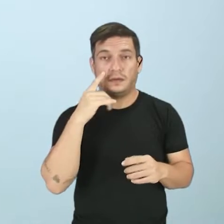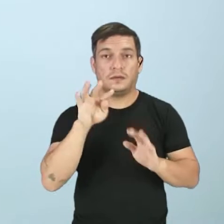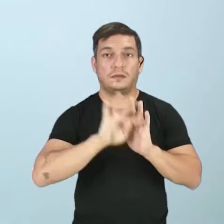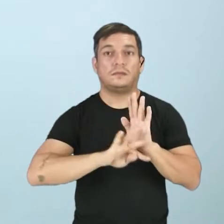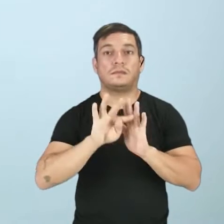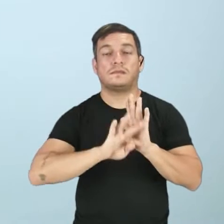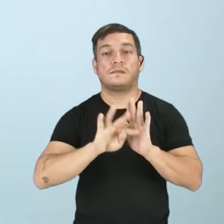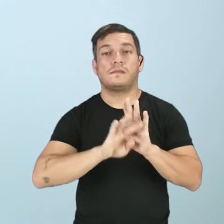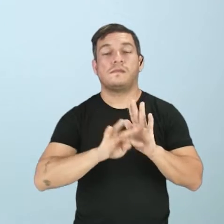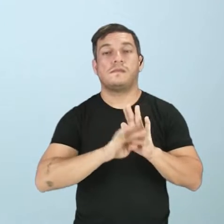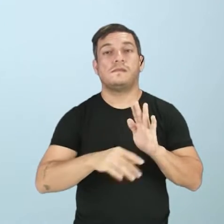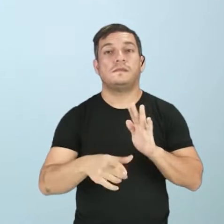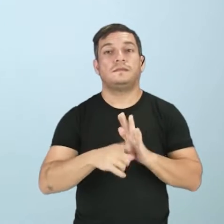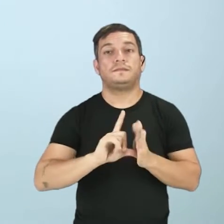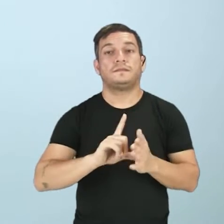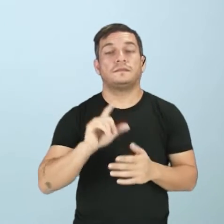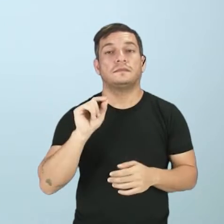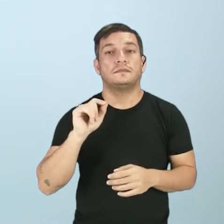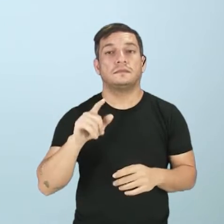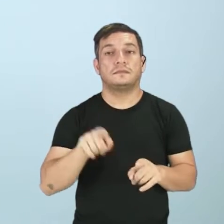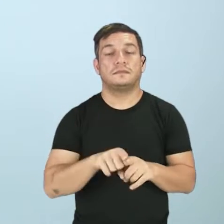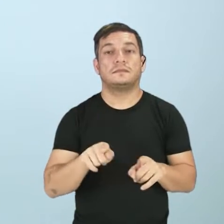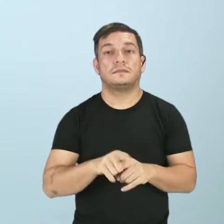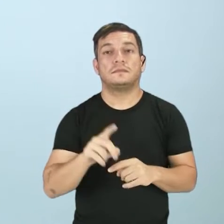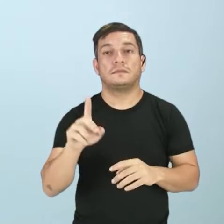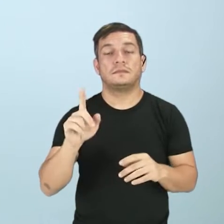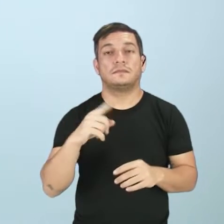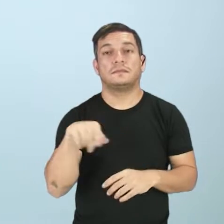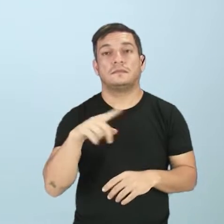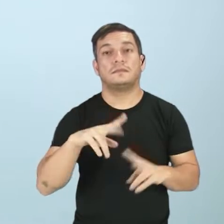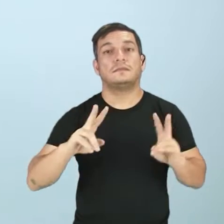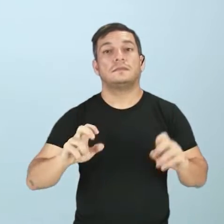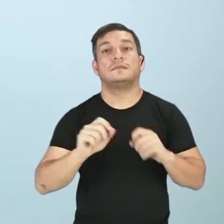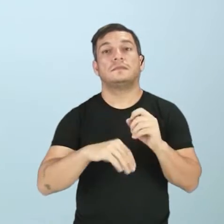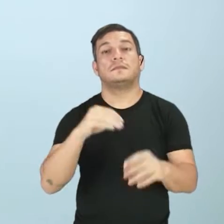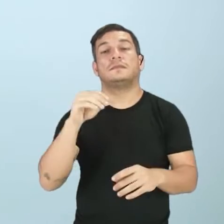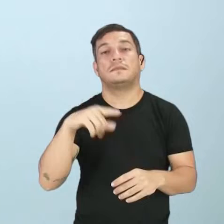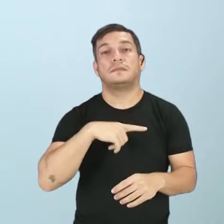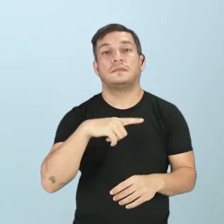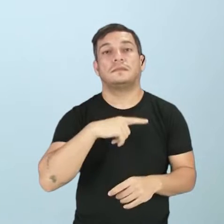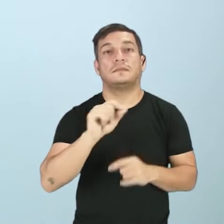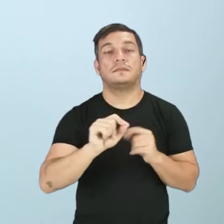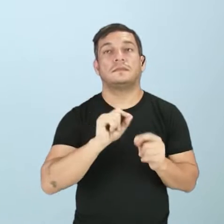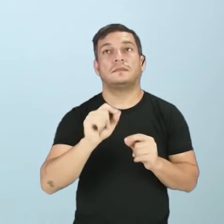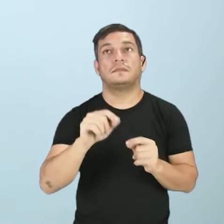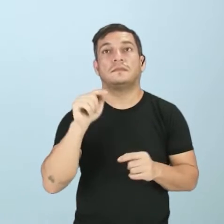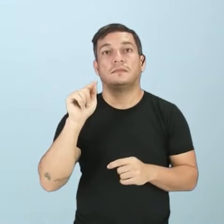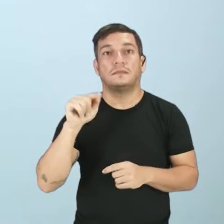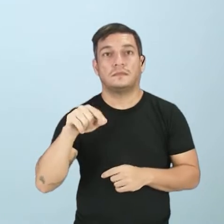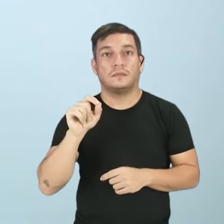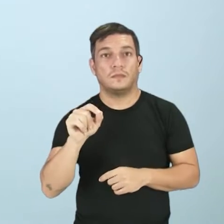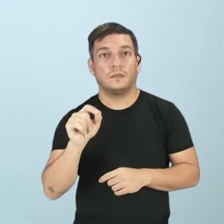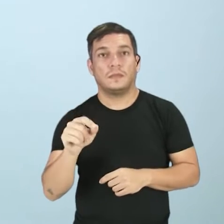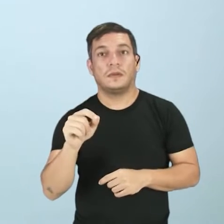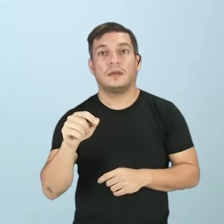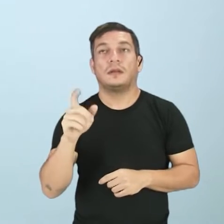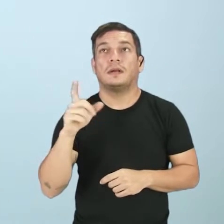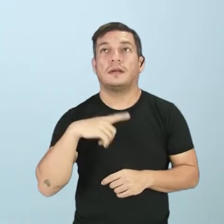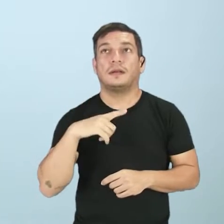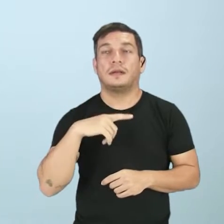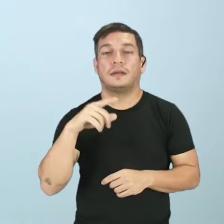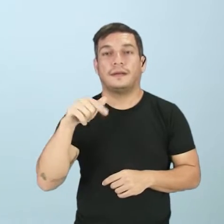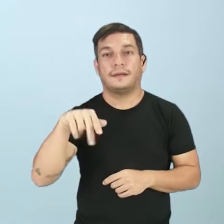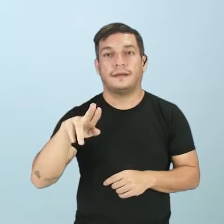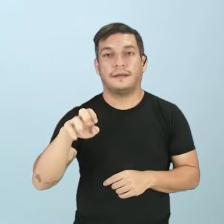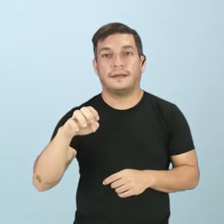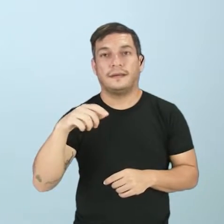texto nosso antigo, né, um seu texto antigo, você vai observar dentro dele que vai existir que, tanto lá dentro